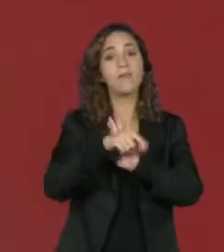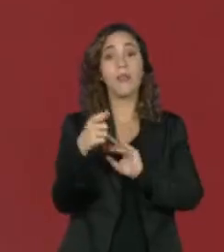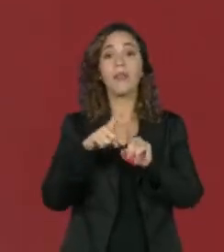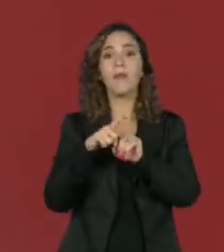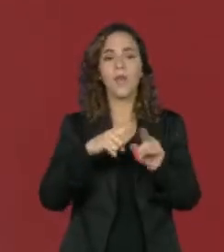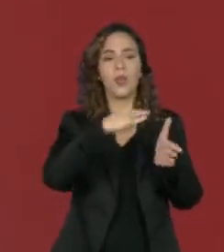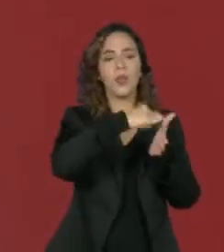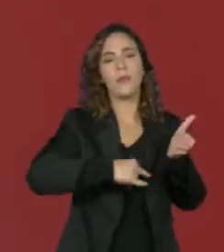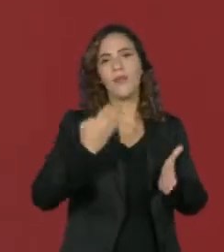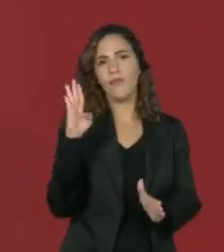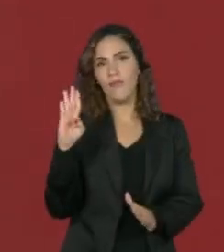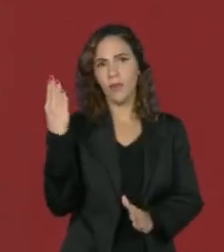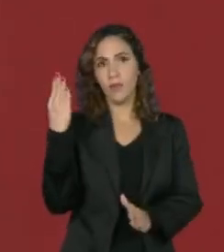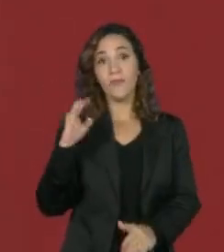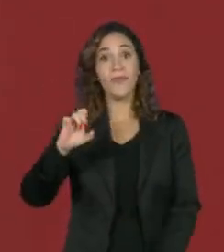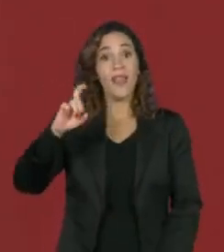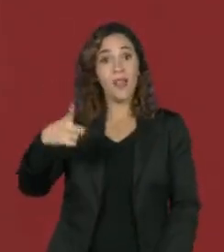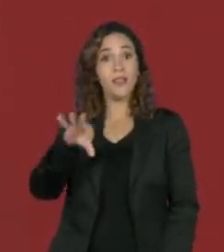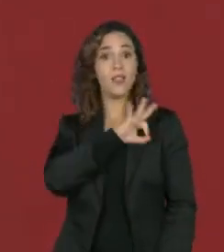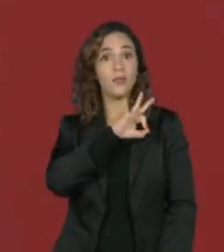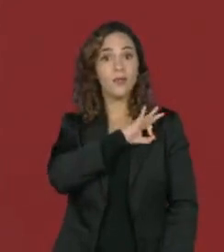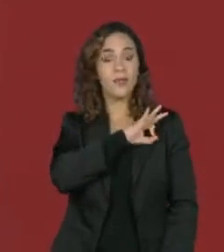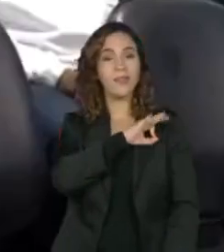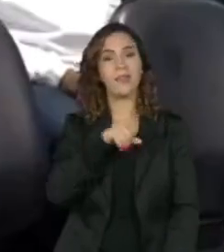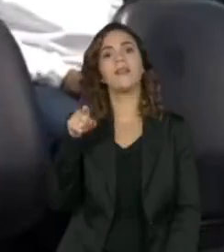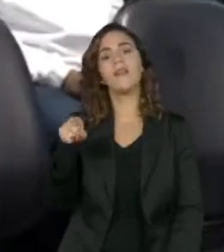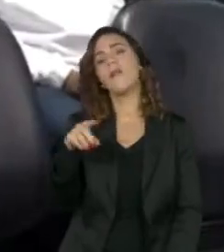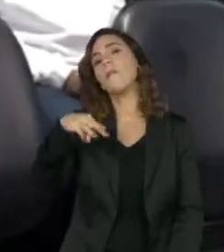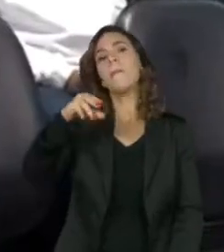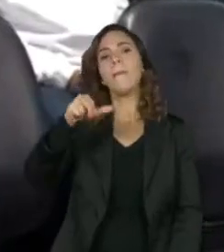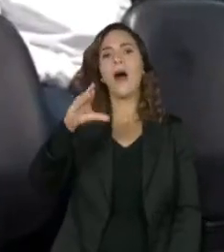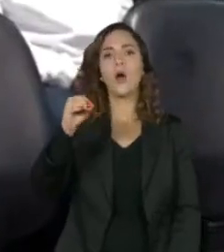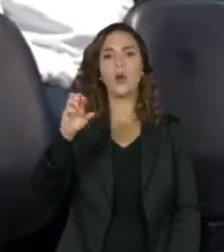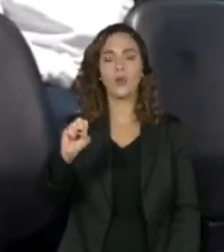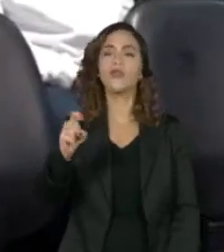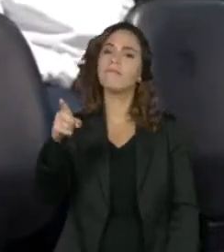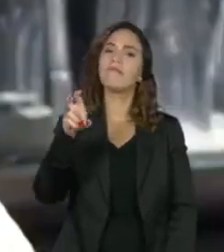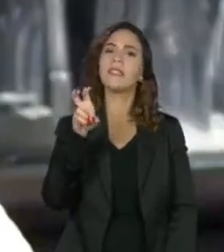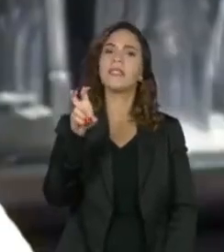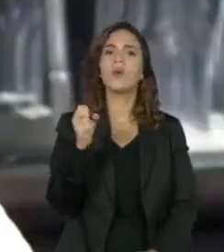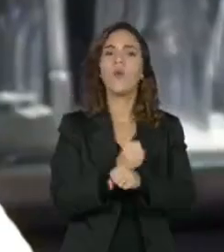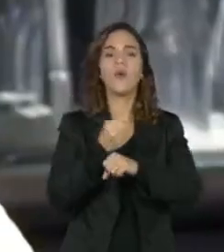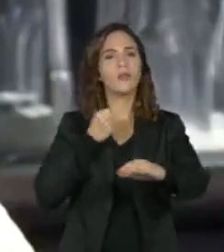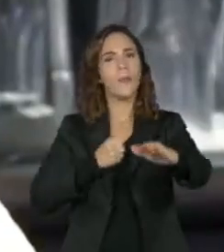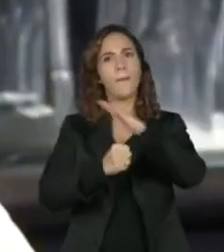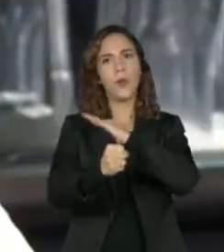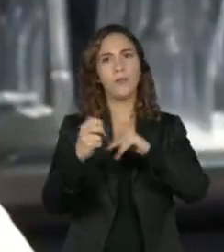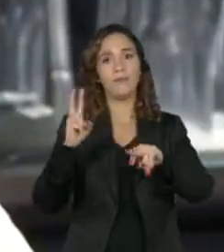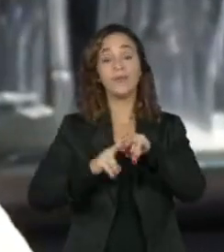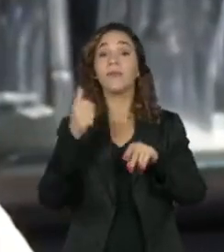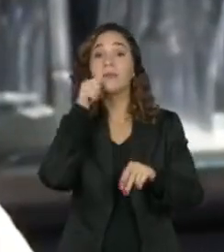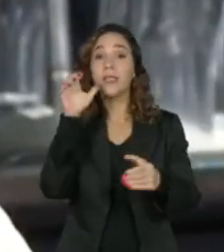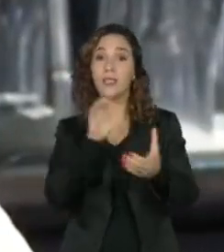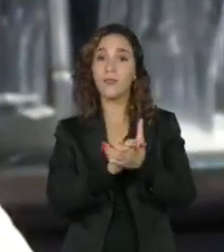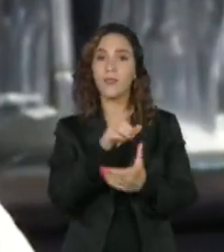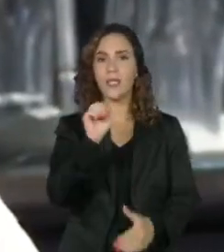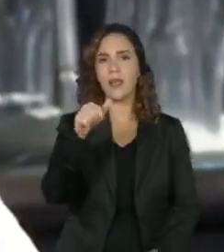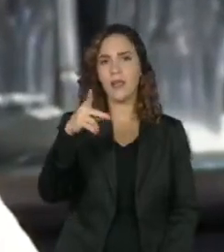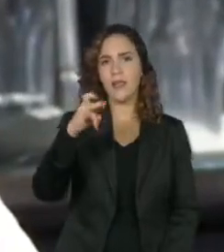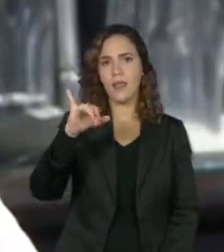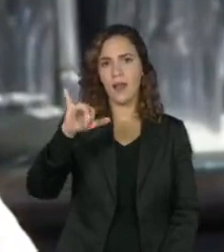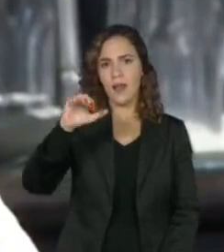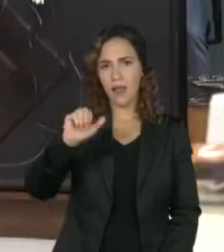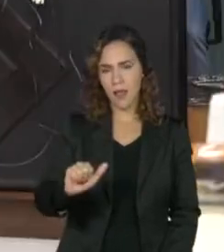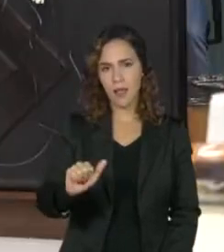documento falso o ex-policial militar Marcos Siqueira Costa condenado a cinco anos de prisão a esposa dele Andreia